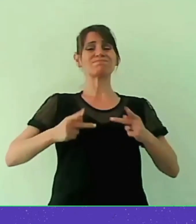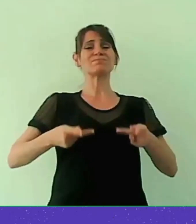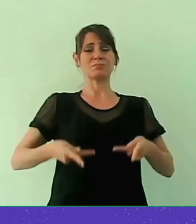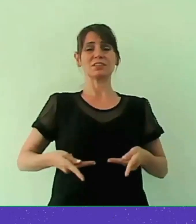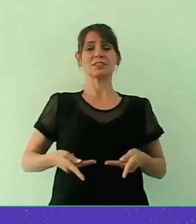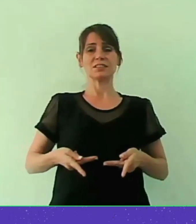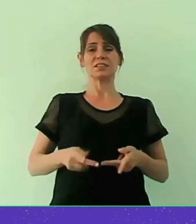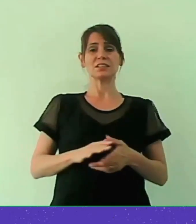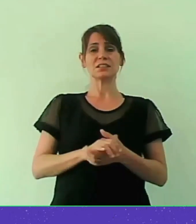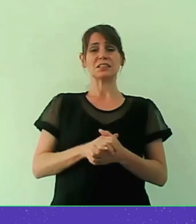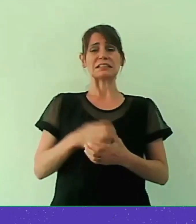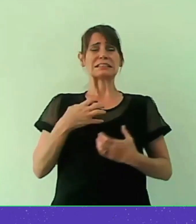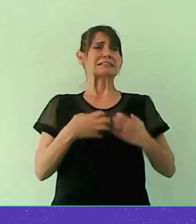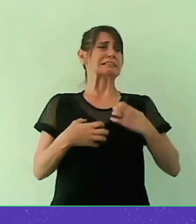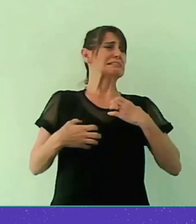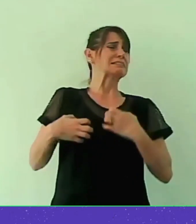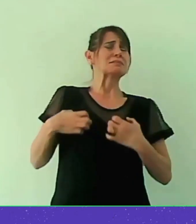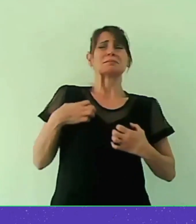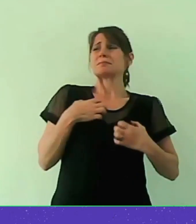angústia,